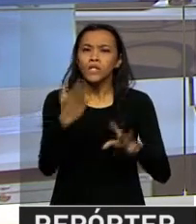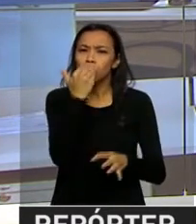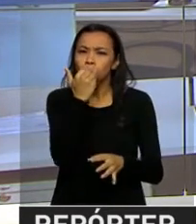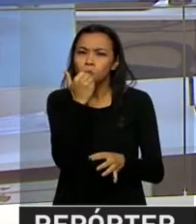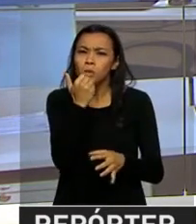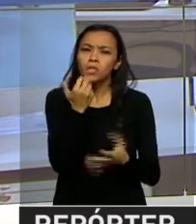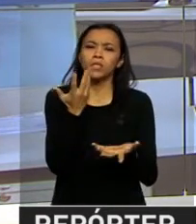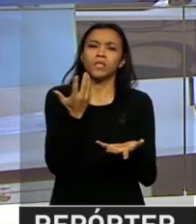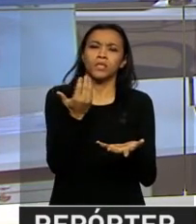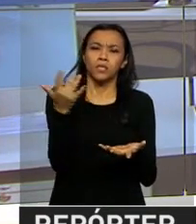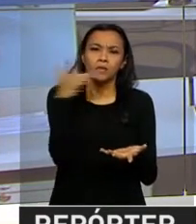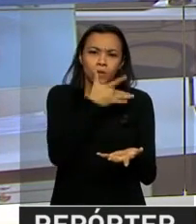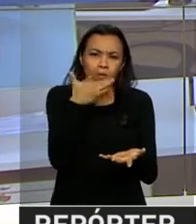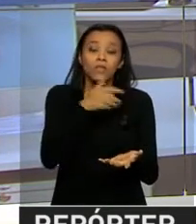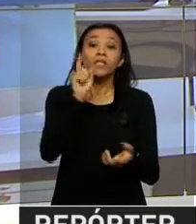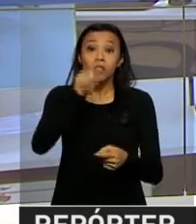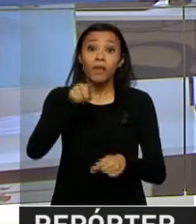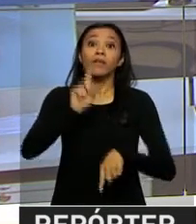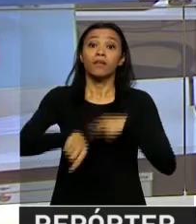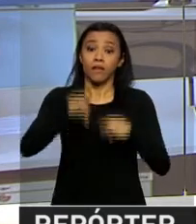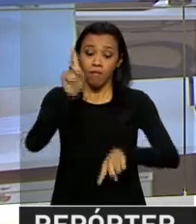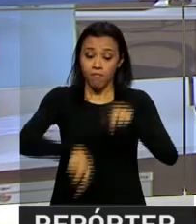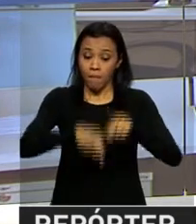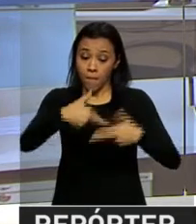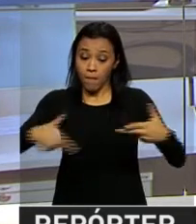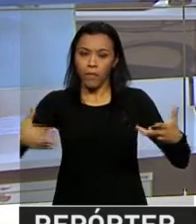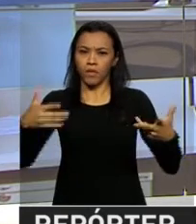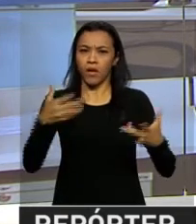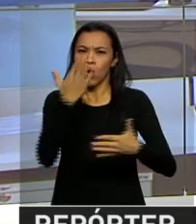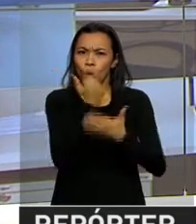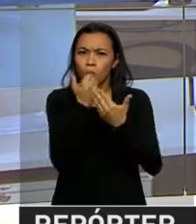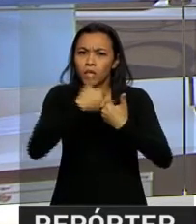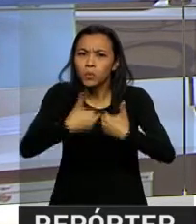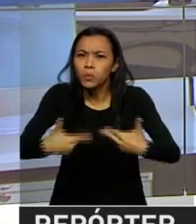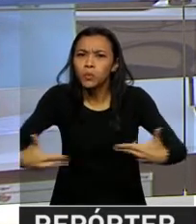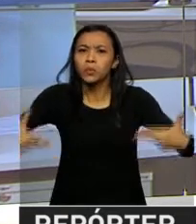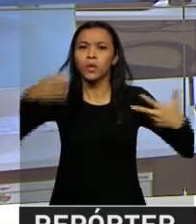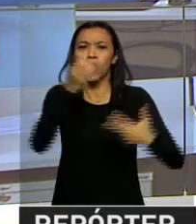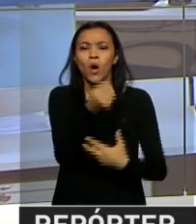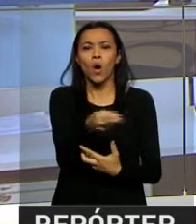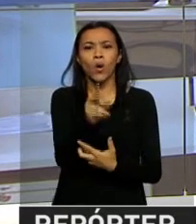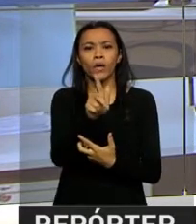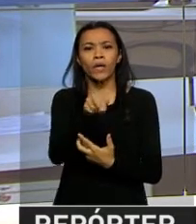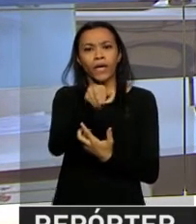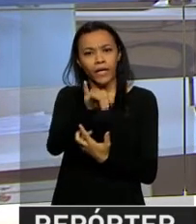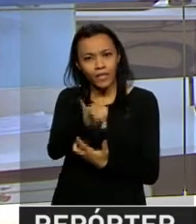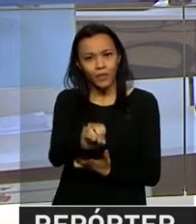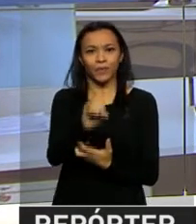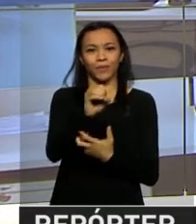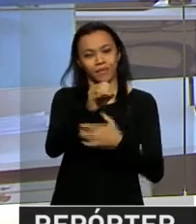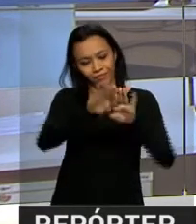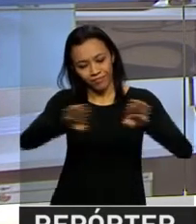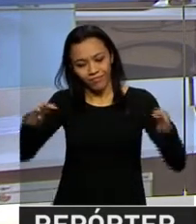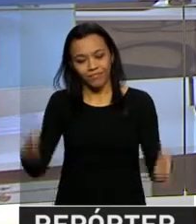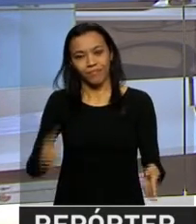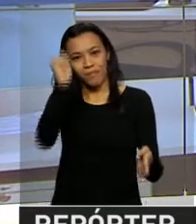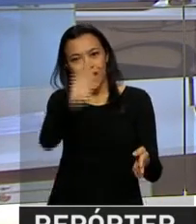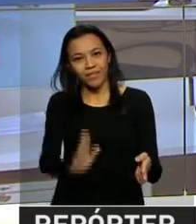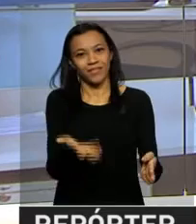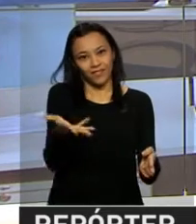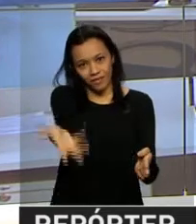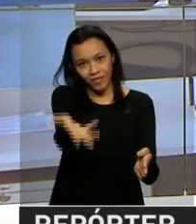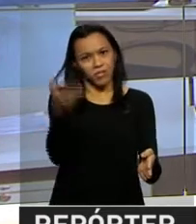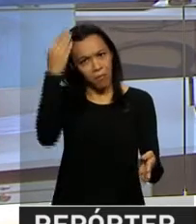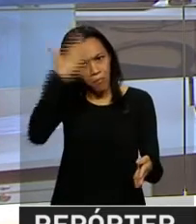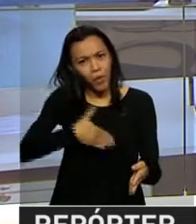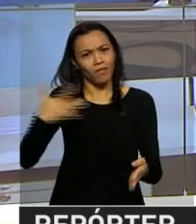também para quem produz. Os alimentos orgânicos estão cada vez mais na mesa dos brasileiros. E os benefícios já estão mais do